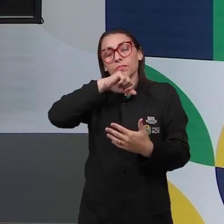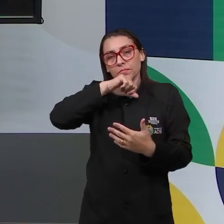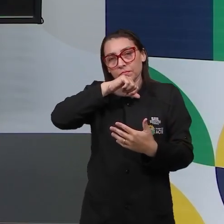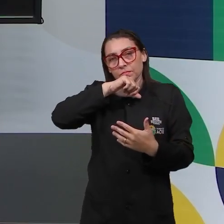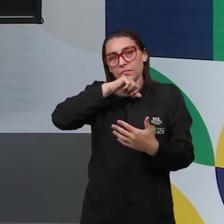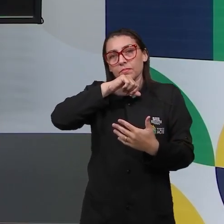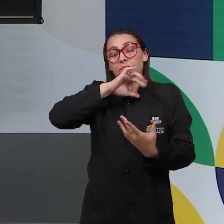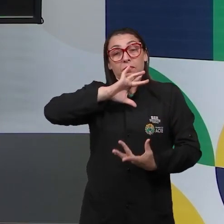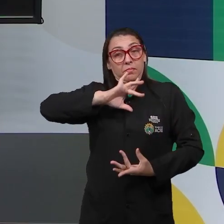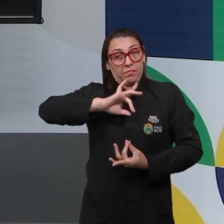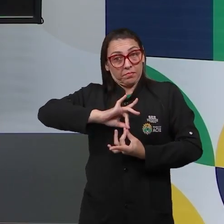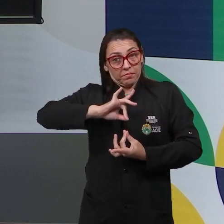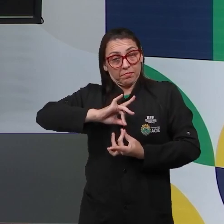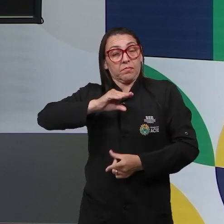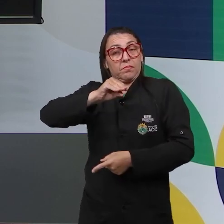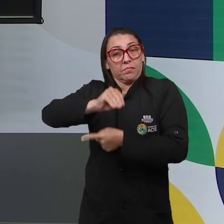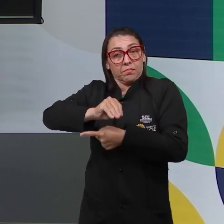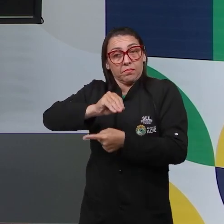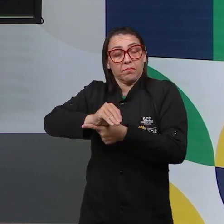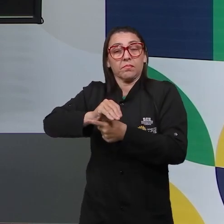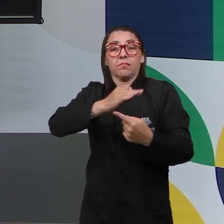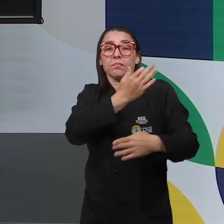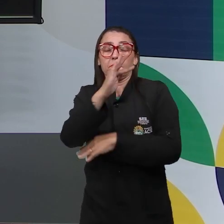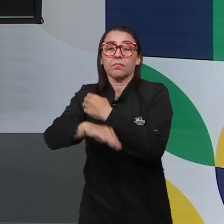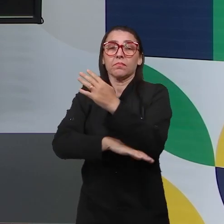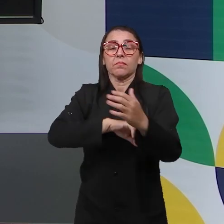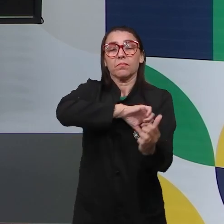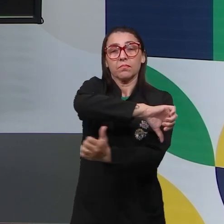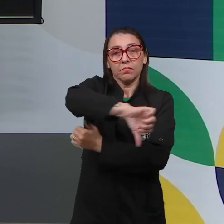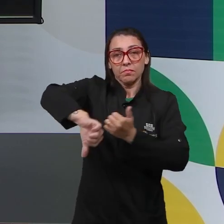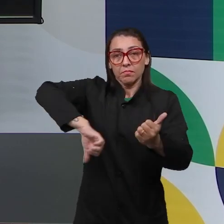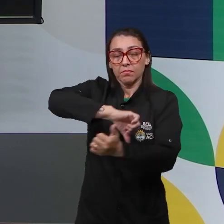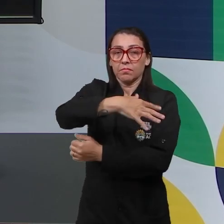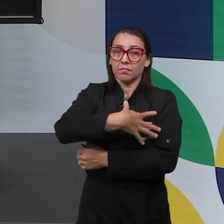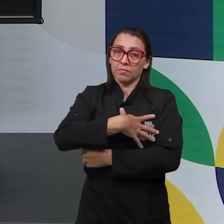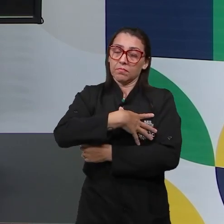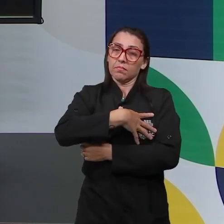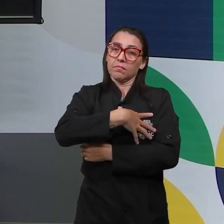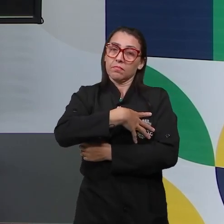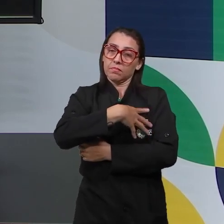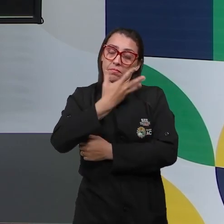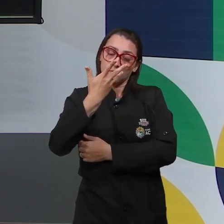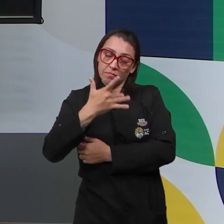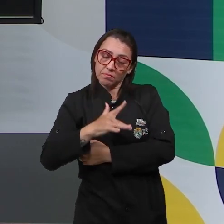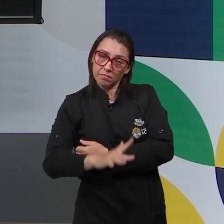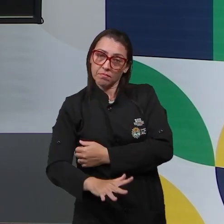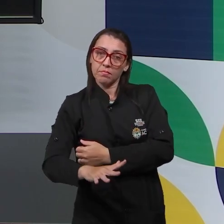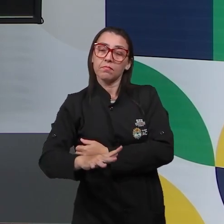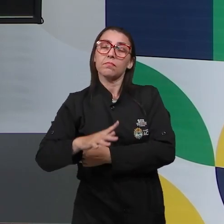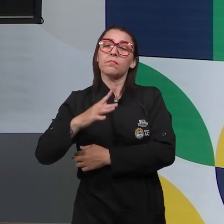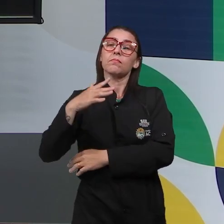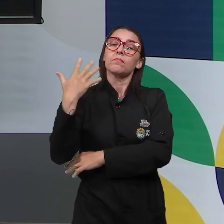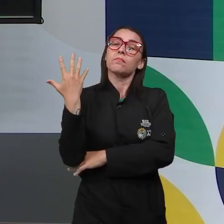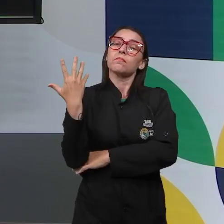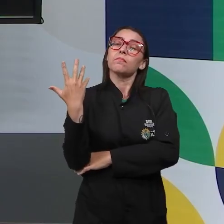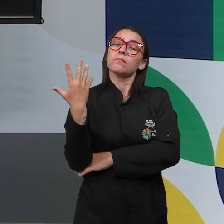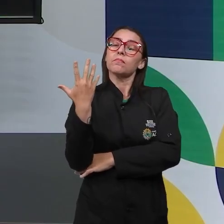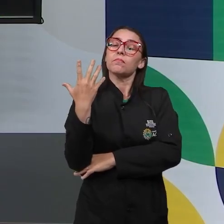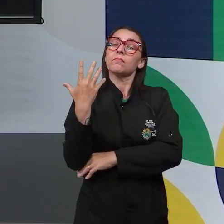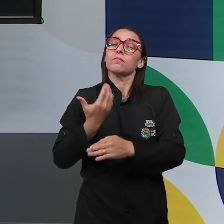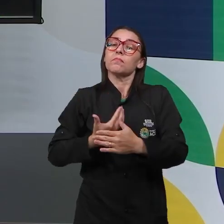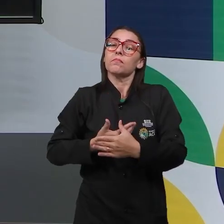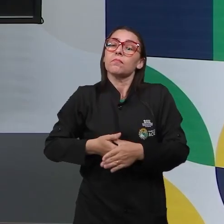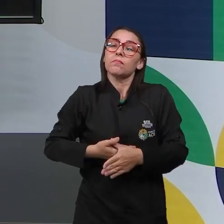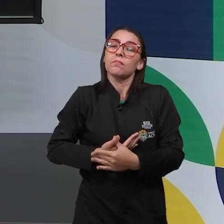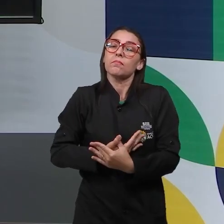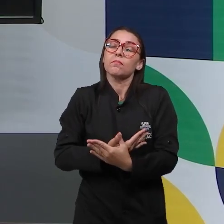os espíritos guardiões da floresta transformaram essas crianças numa ave grande, parecida com a coruja, e